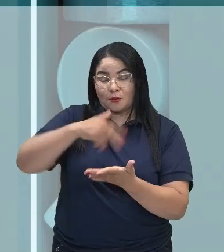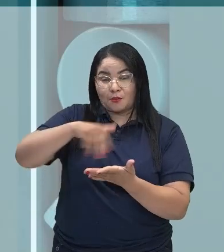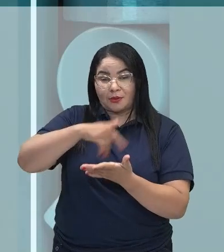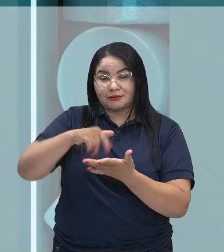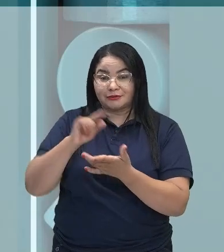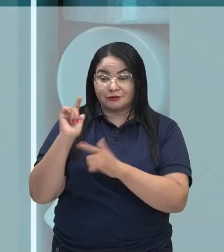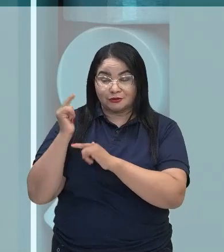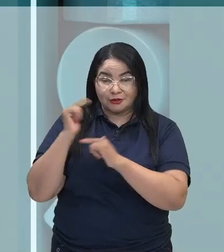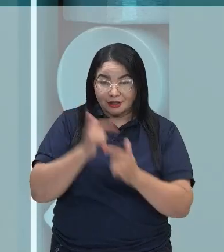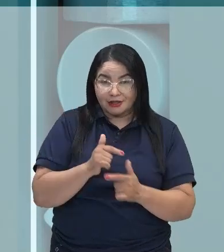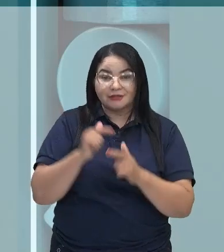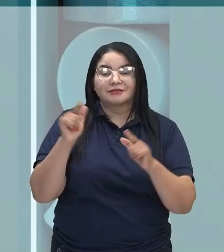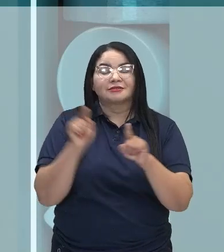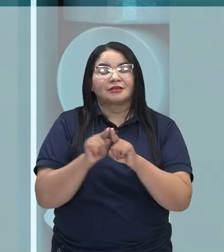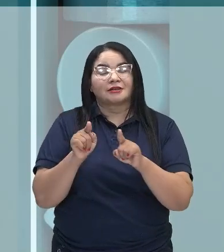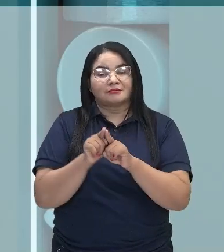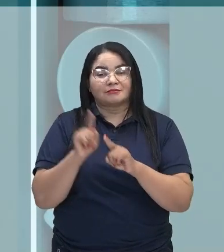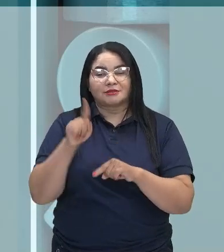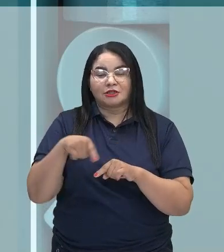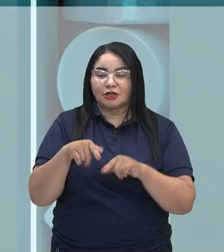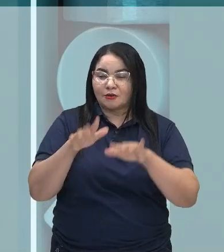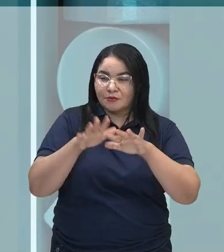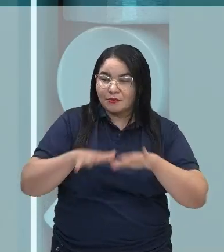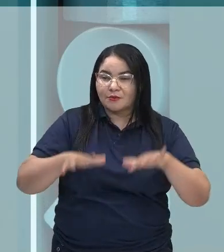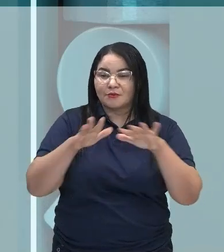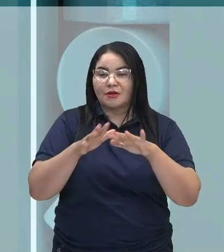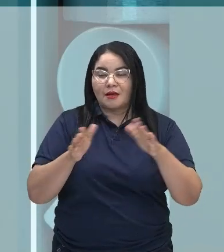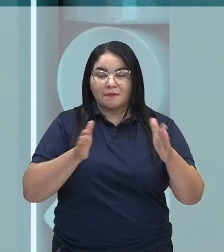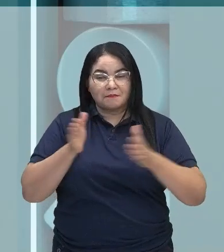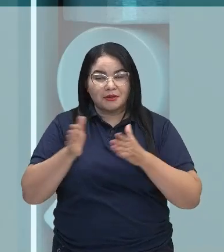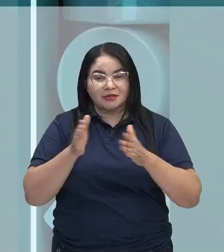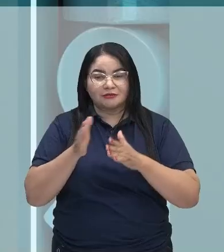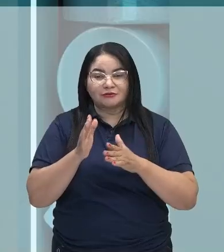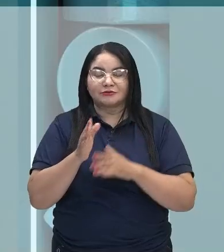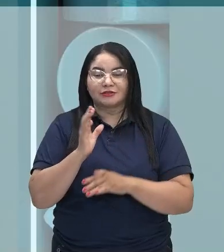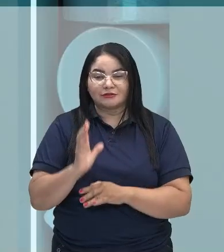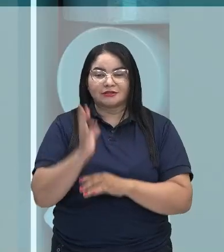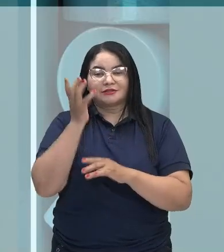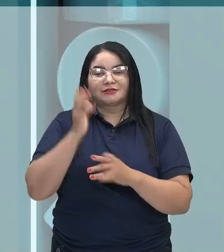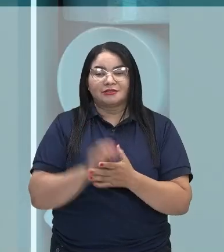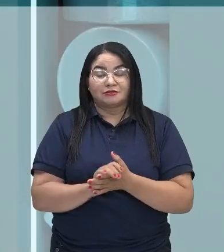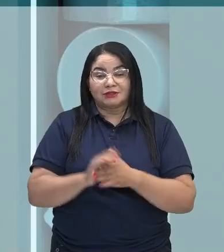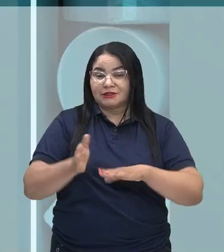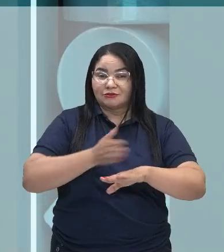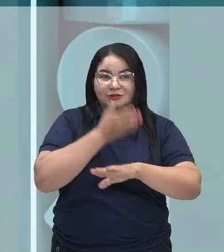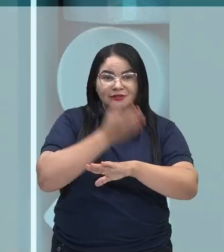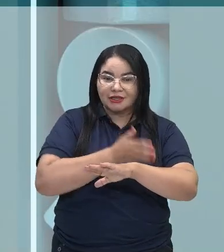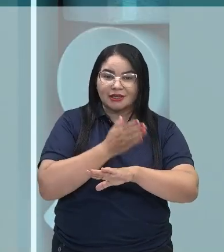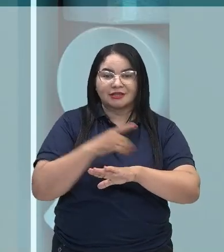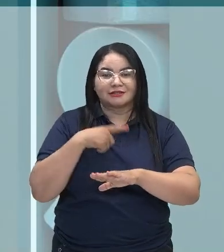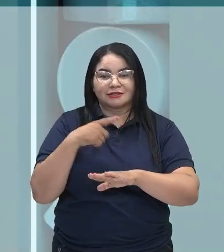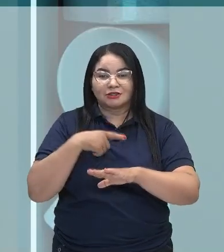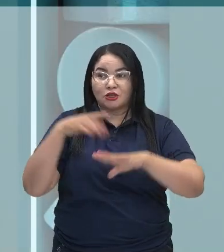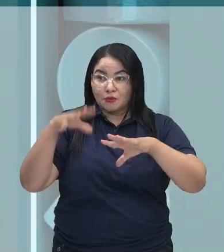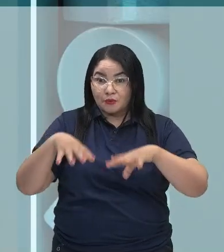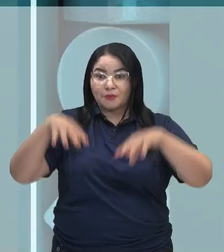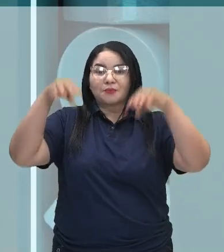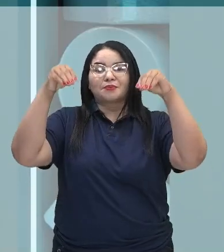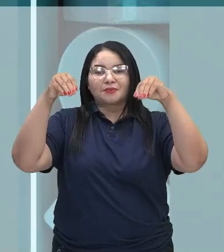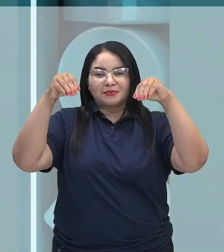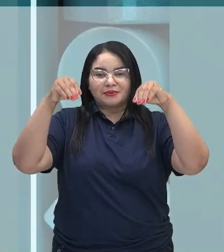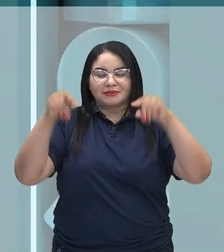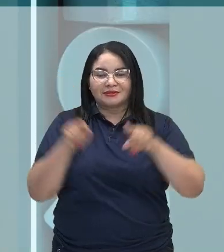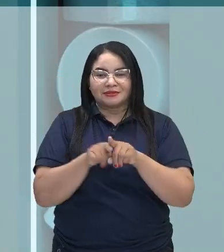existe todo um cenário. A época que aconteceu isso, lá na Idade Média, geralmente tem um castelo, certo? E nas